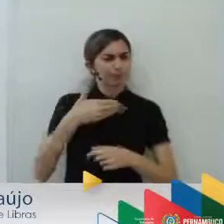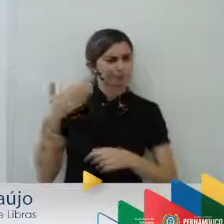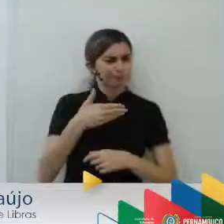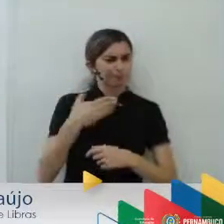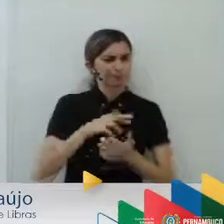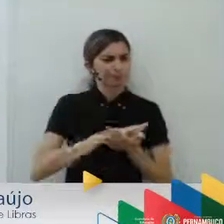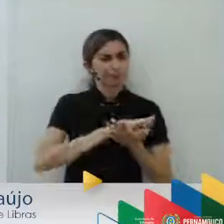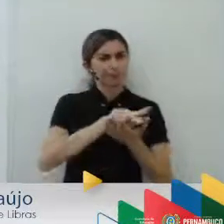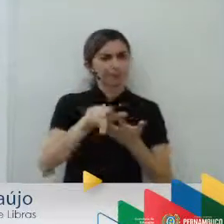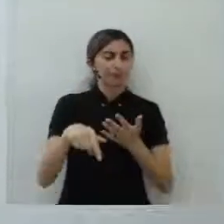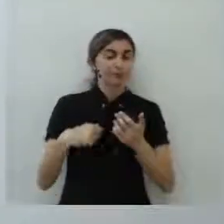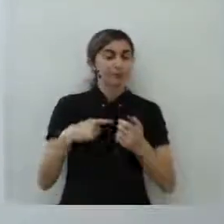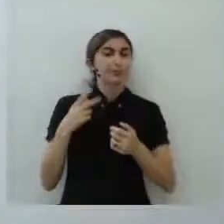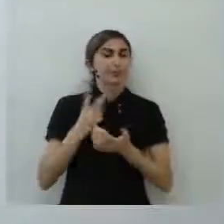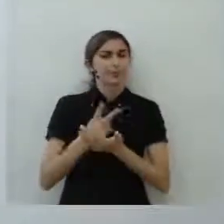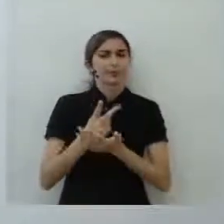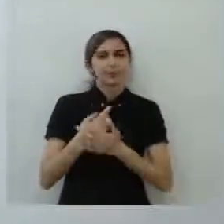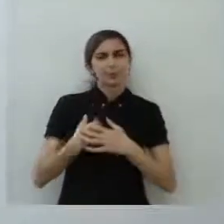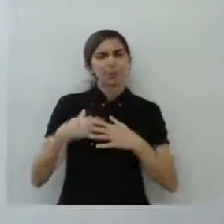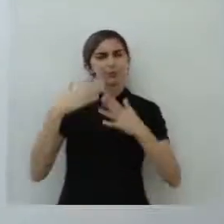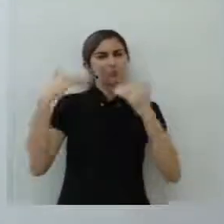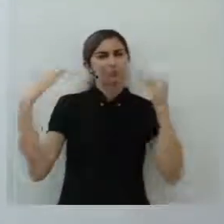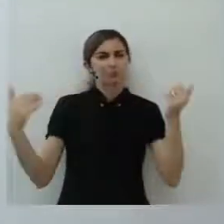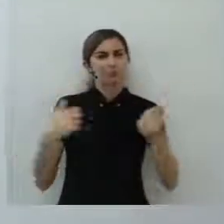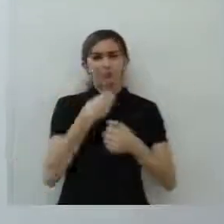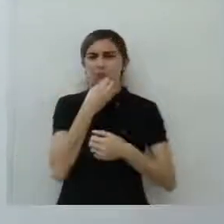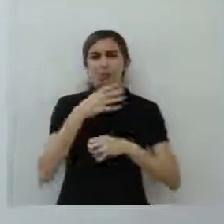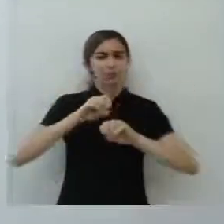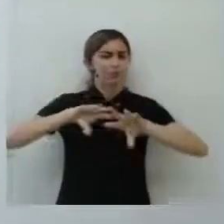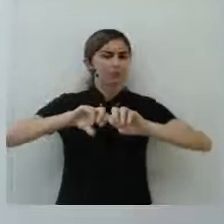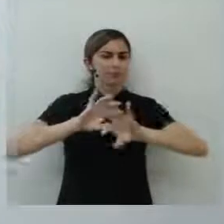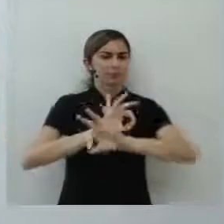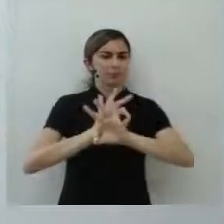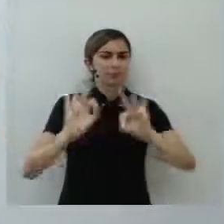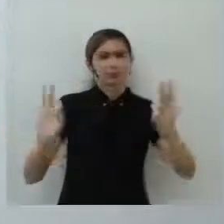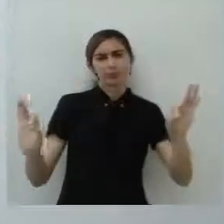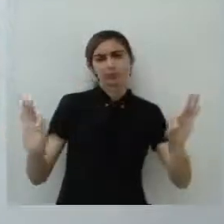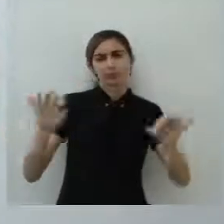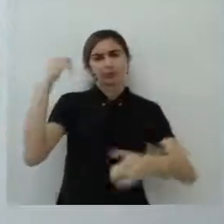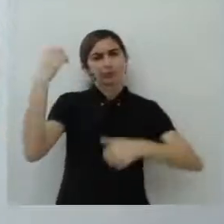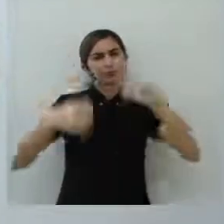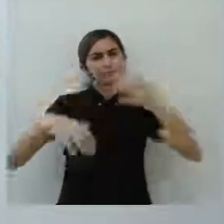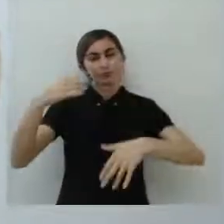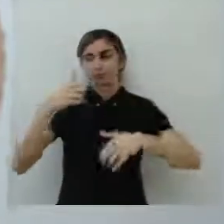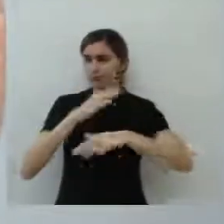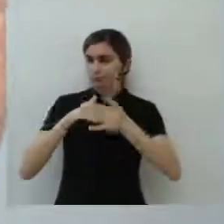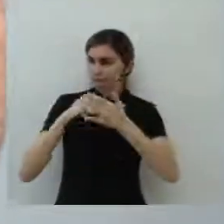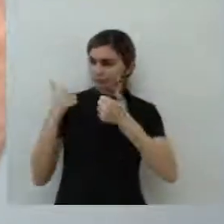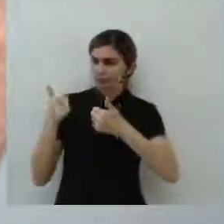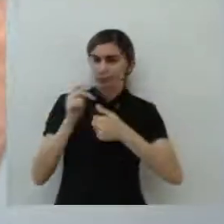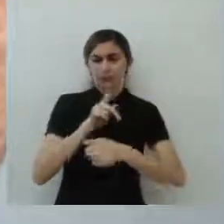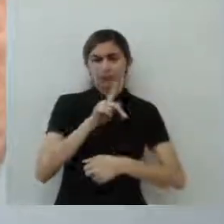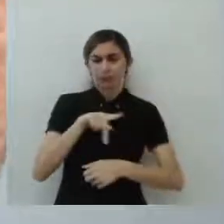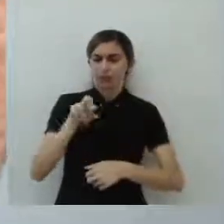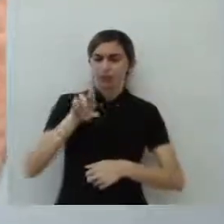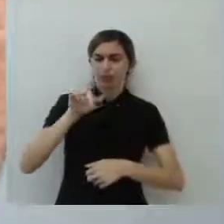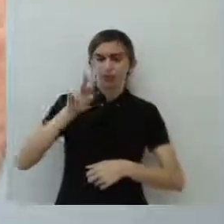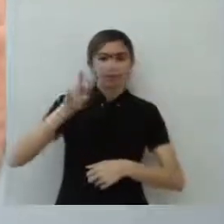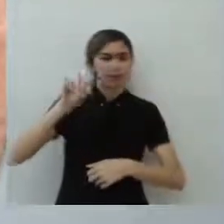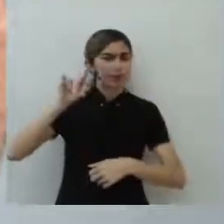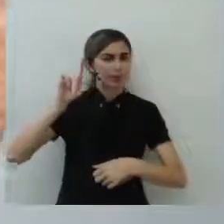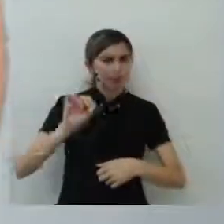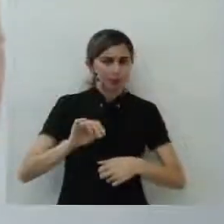vezes e toda vez que ele vem, ele arrasa, faz uma boa aula, uma boa explanação. Tudo bem, professor Rivaldo